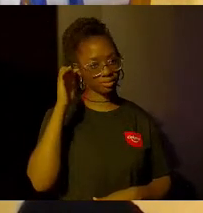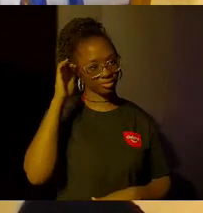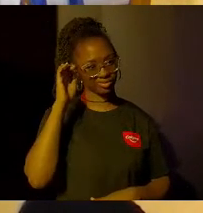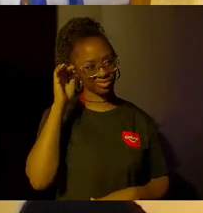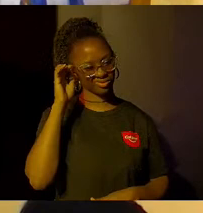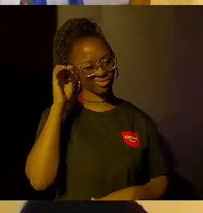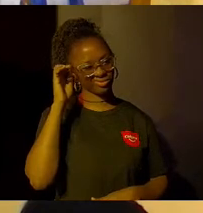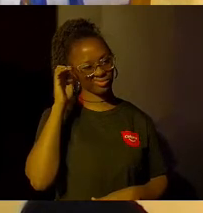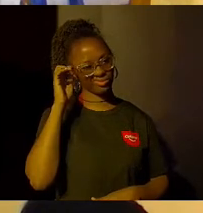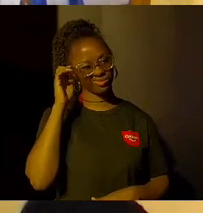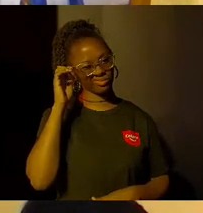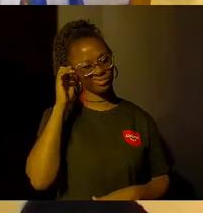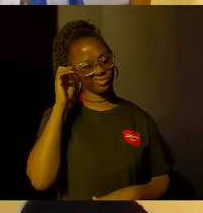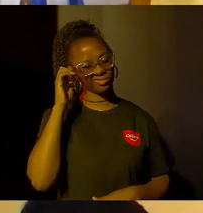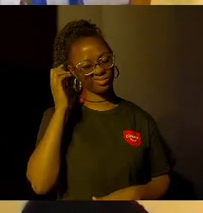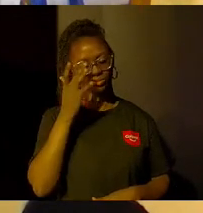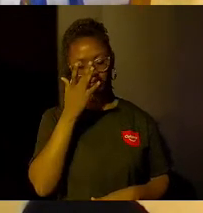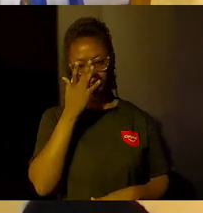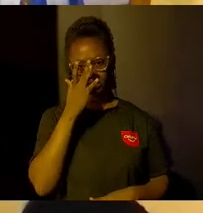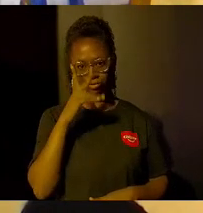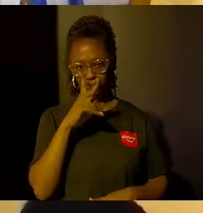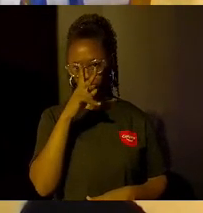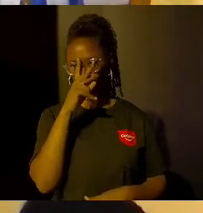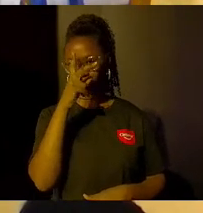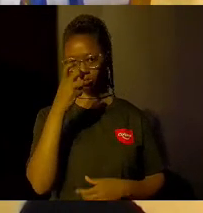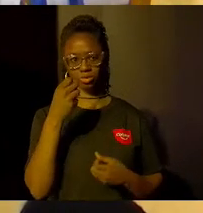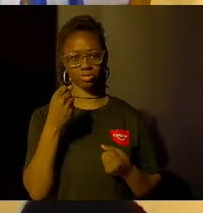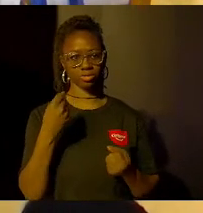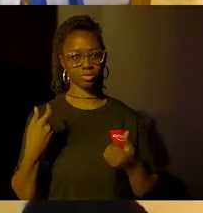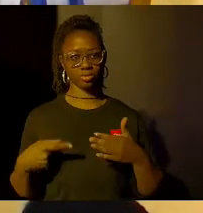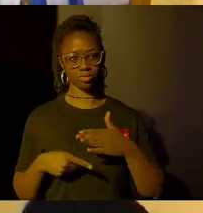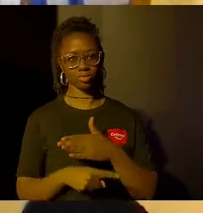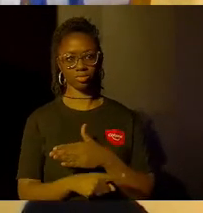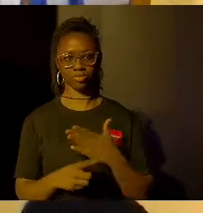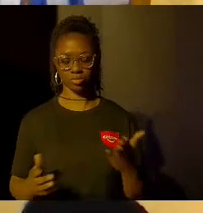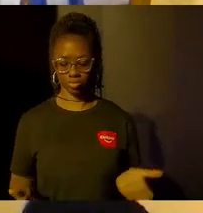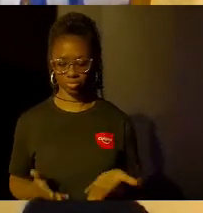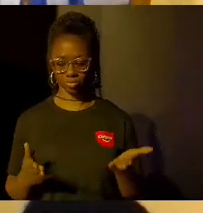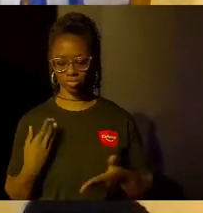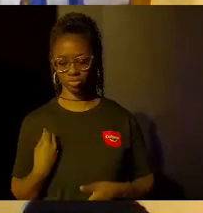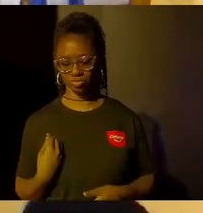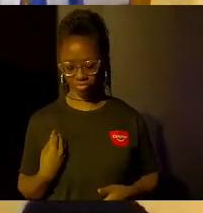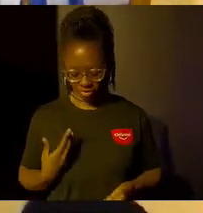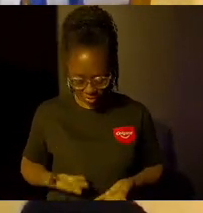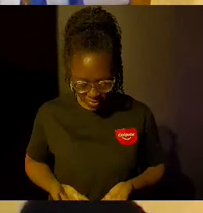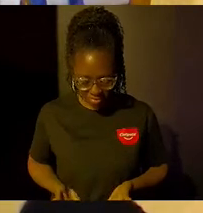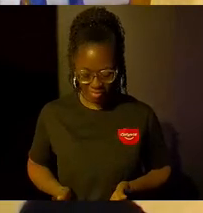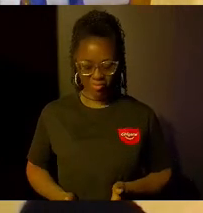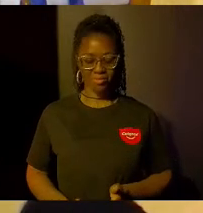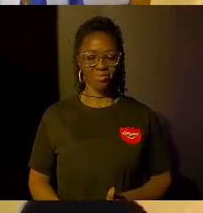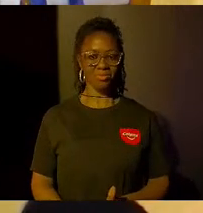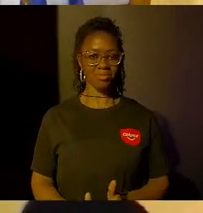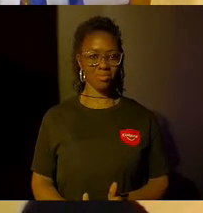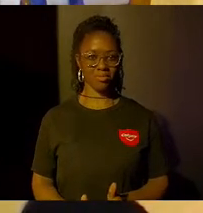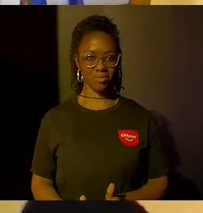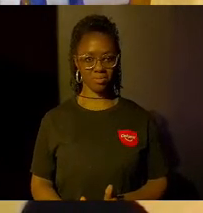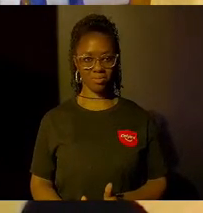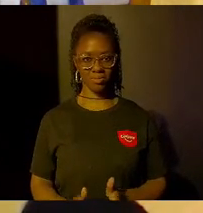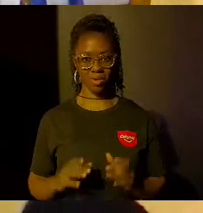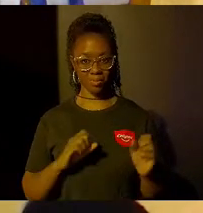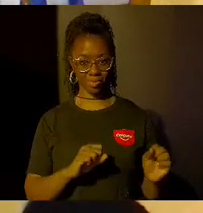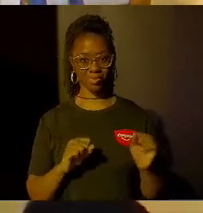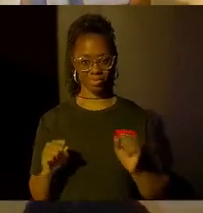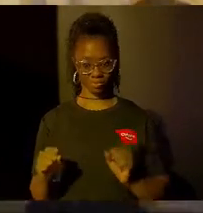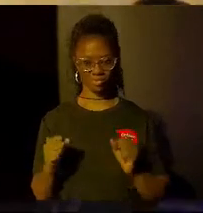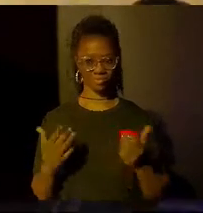é uma força muito grande você da vida a um outro alguém sinceramente biologicamente é muito